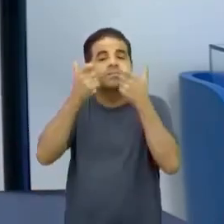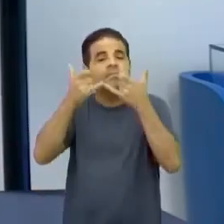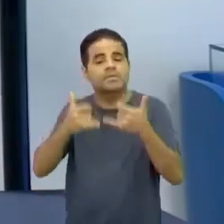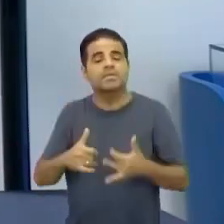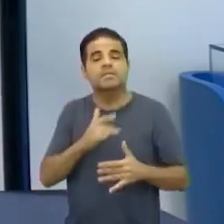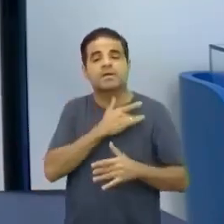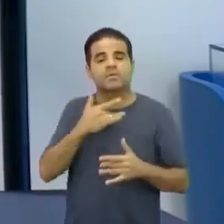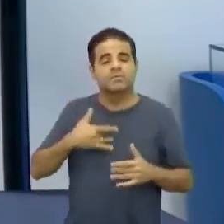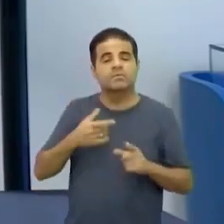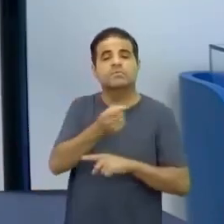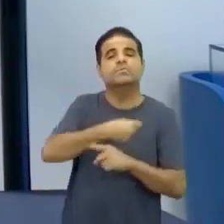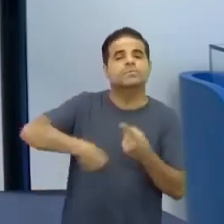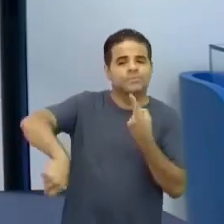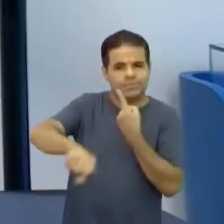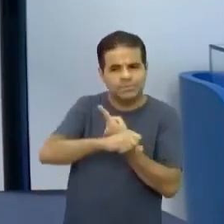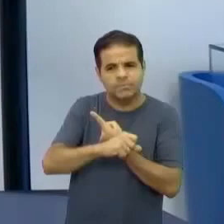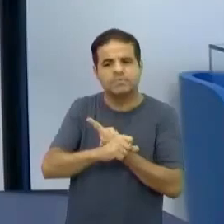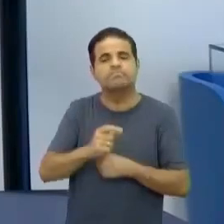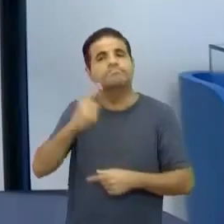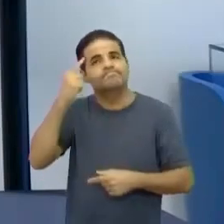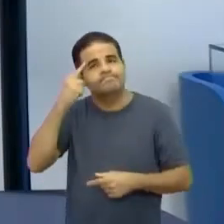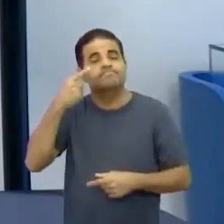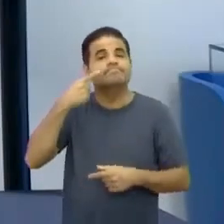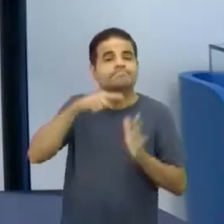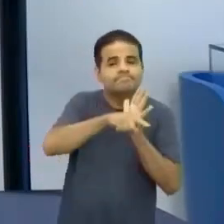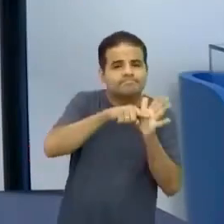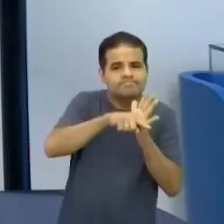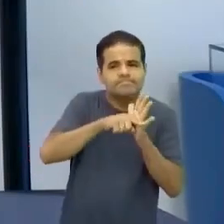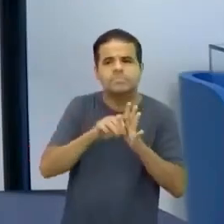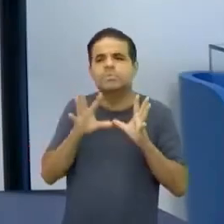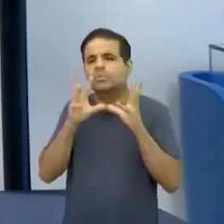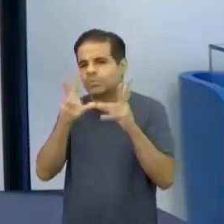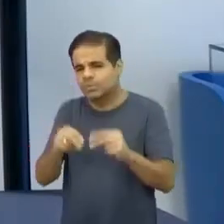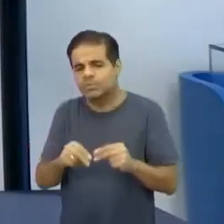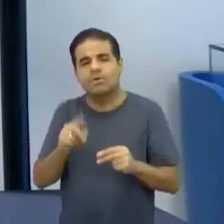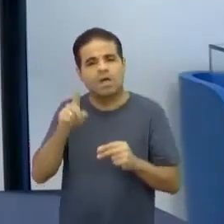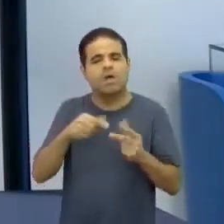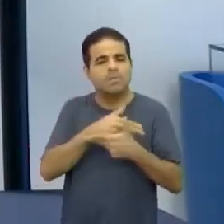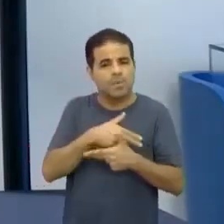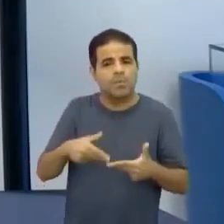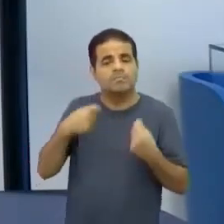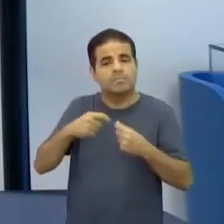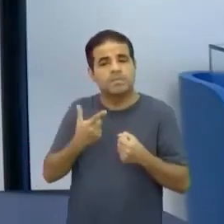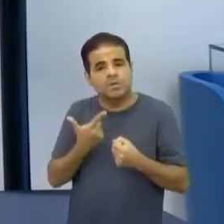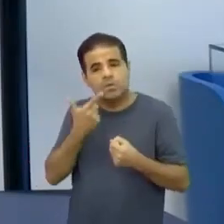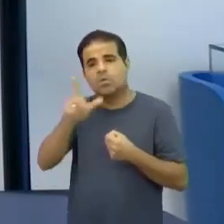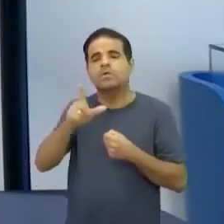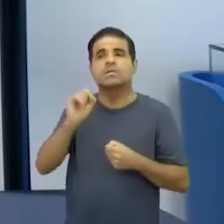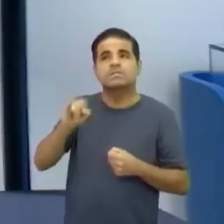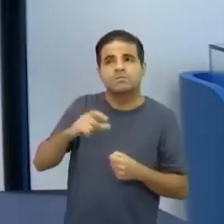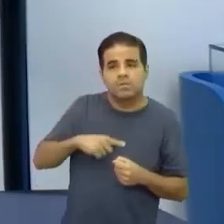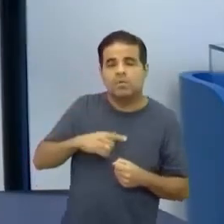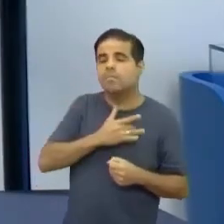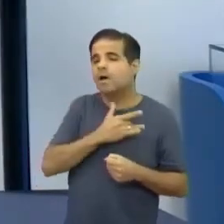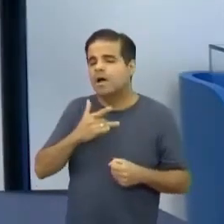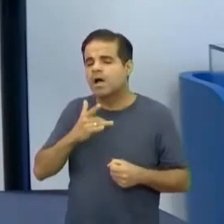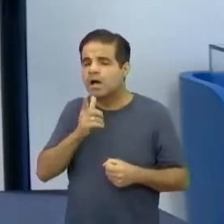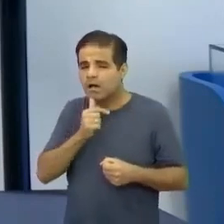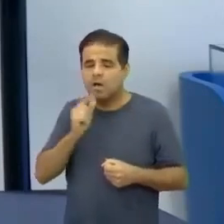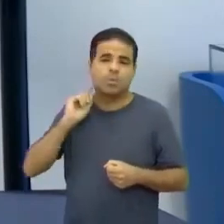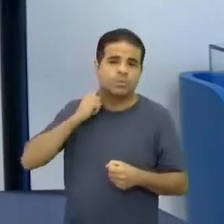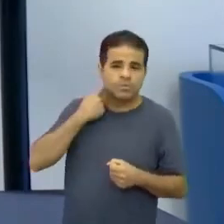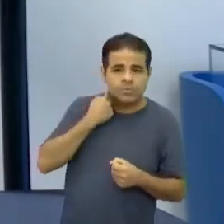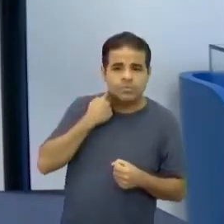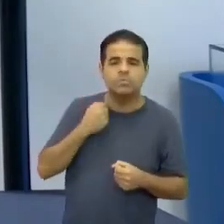saúde, economia e sociedade, nós temos que levar em consideração tudo, porque isso aqui é uma coisa que depende da outra. Se eu tenho uma água poluída, eu